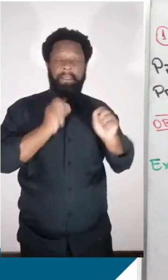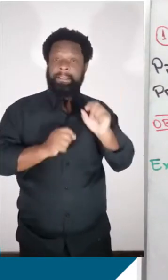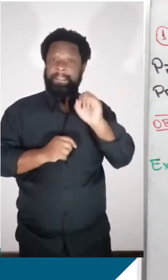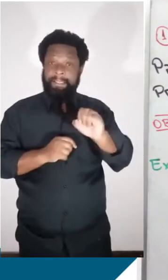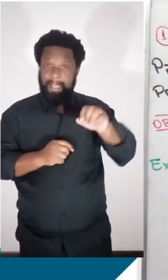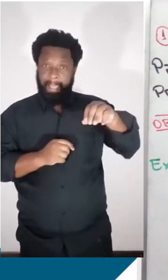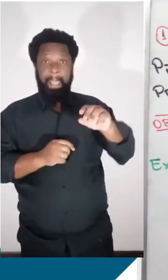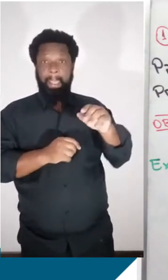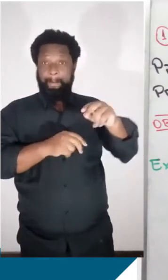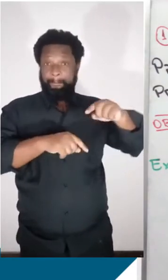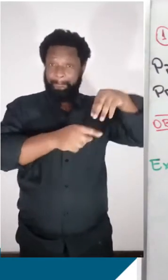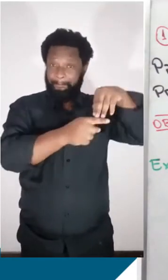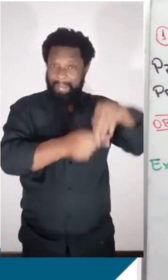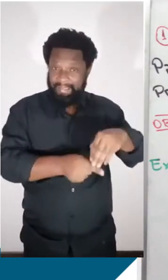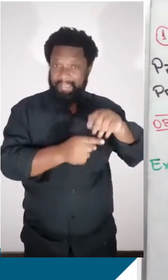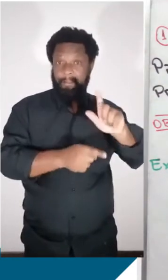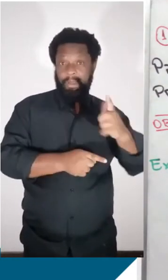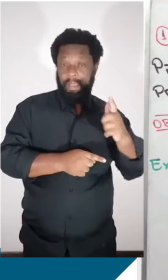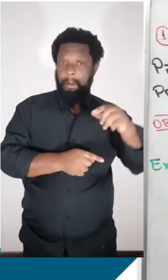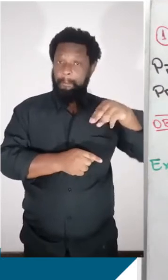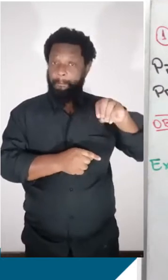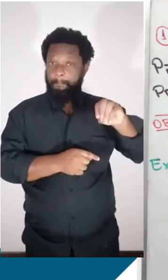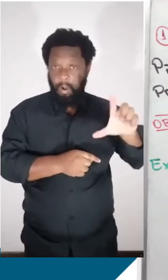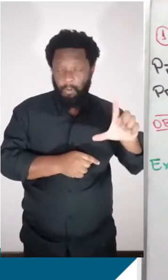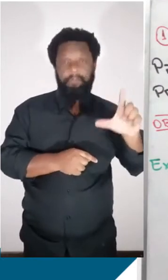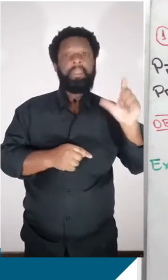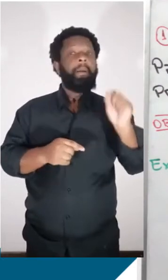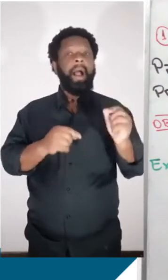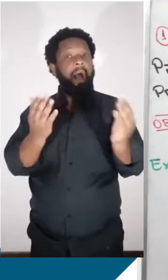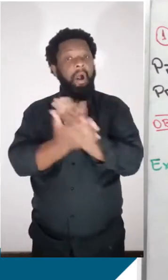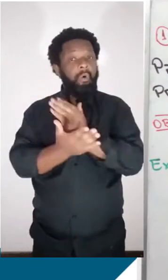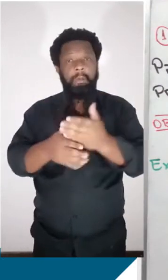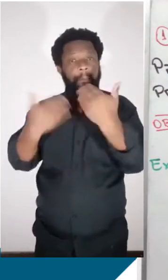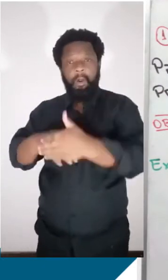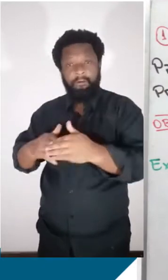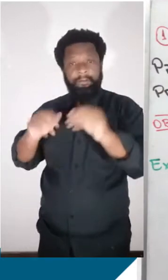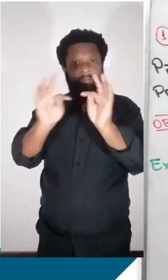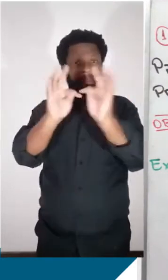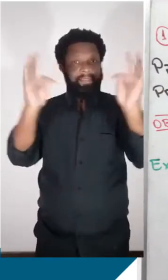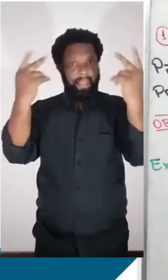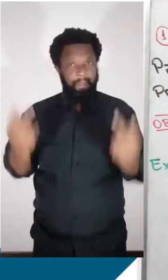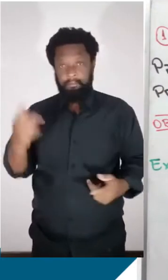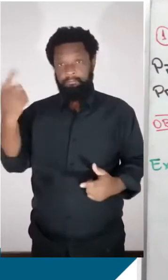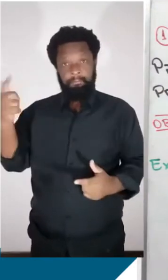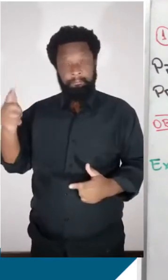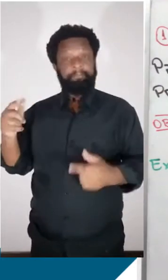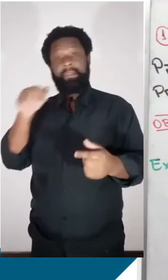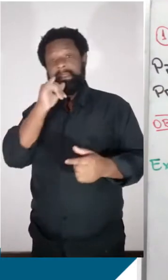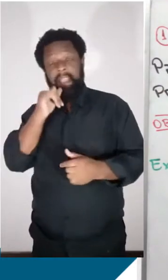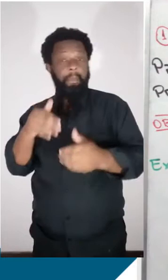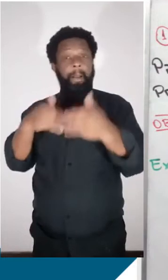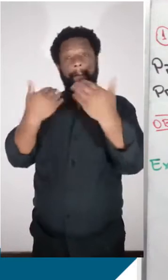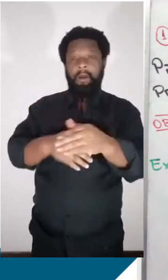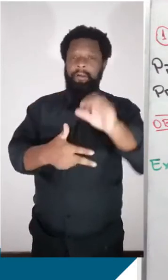molar. É um valor que normalmente vem na tabela periódica, mas algumas provas não tem tabela, então elas te dão a massa molar. Por